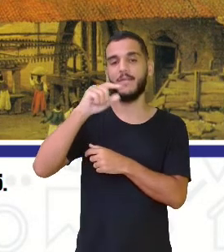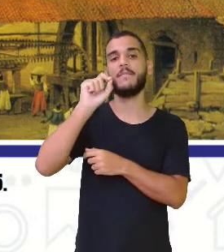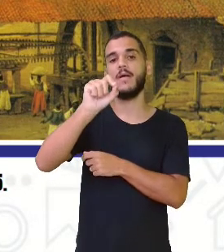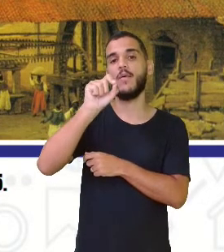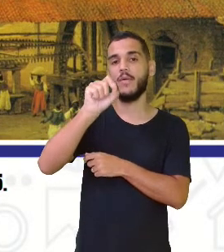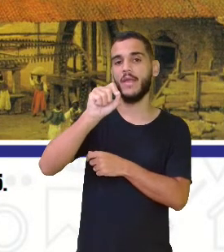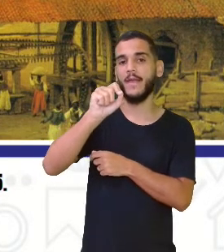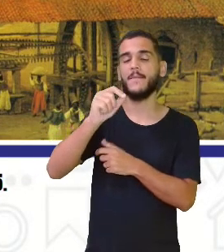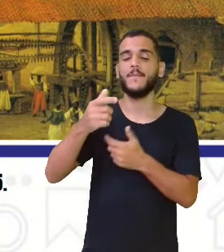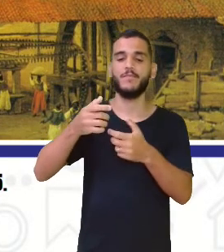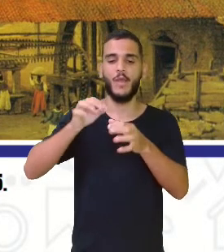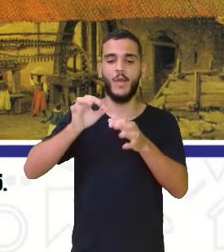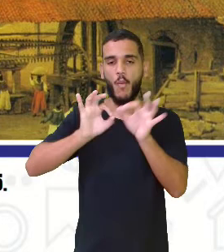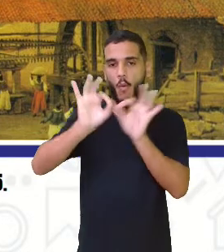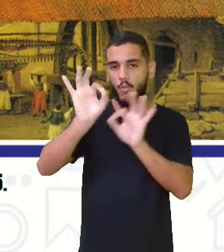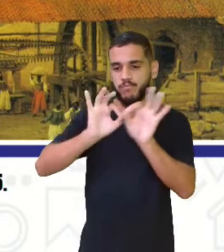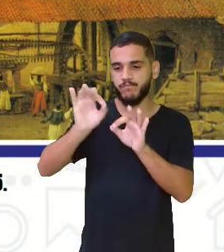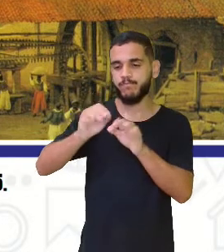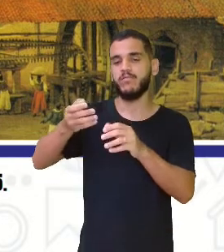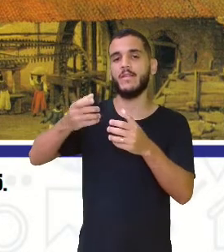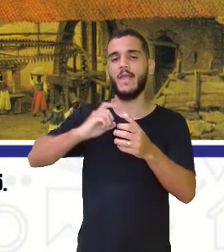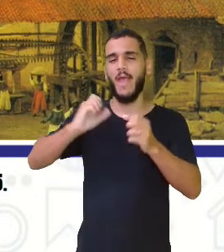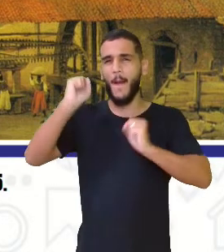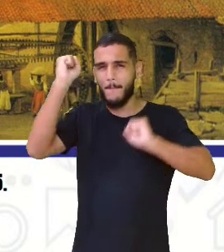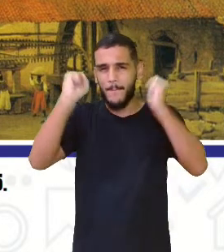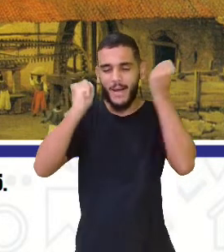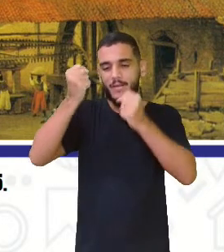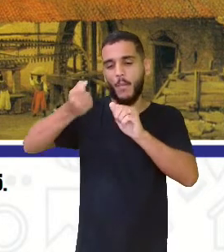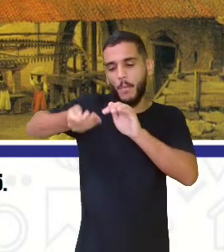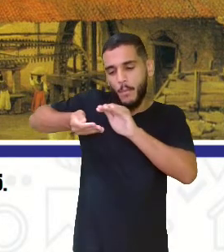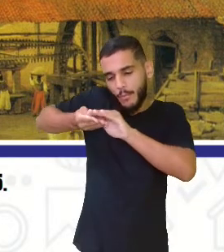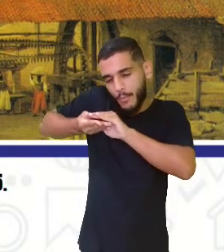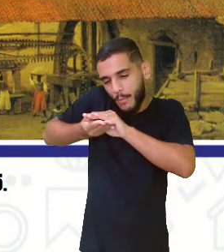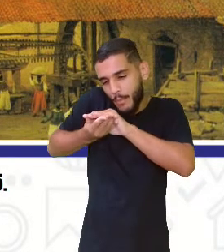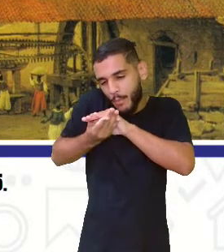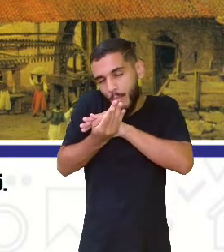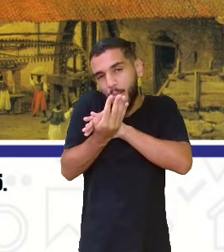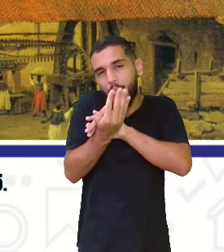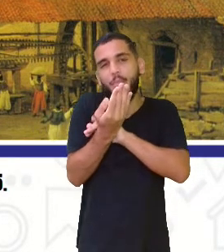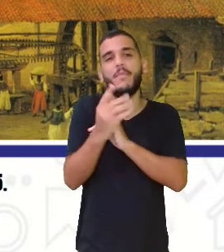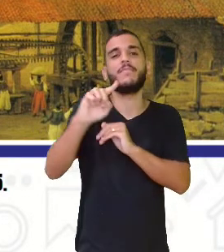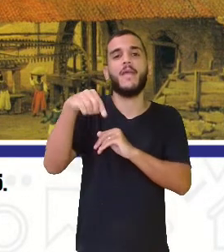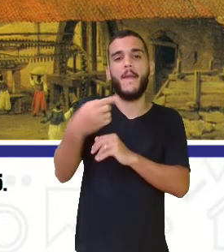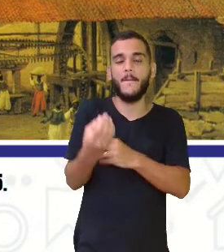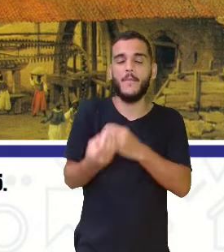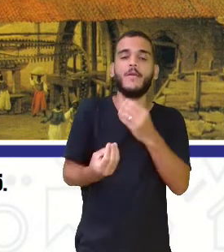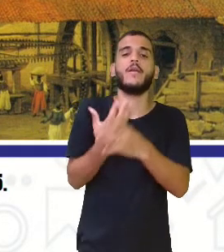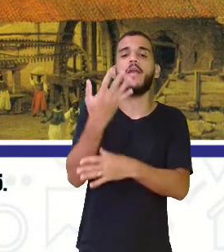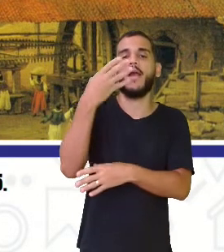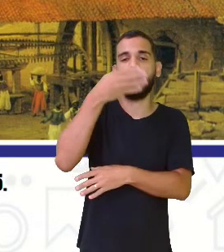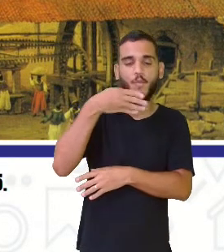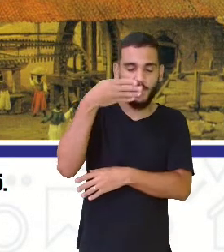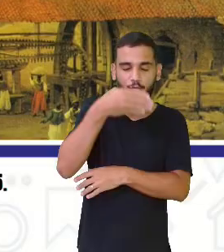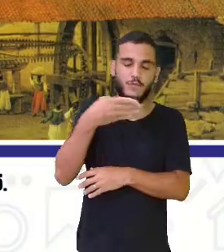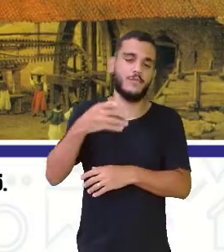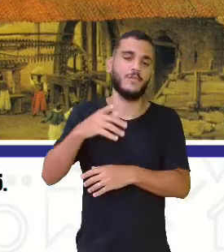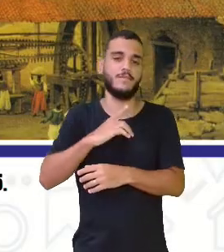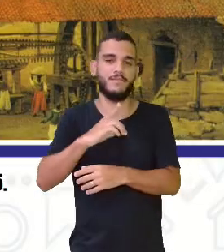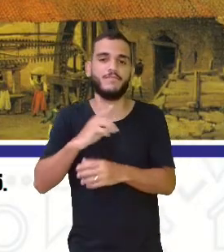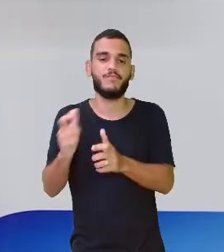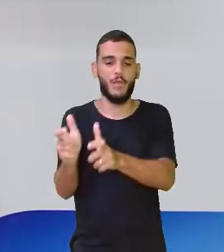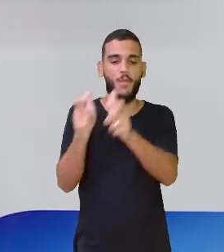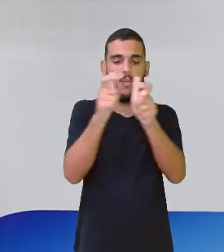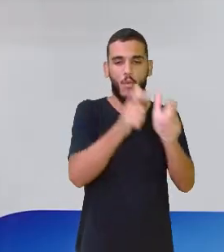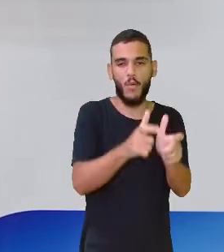então daqui se produziu o caldo que iria ser levado para uma outra estrutura dentro da propriedade, para